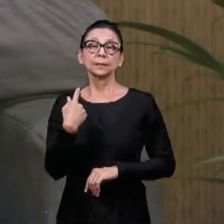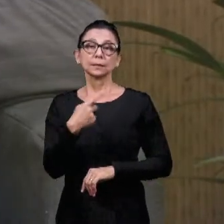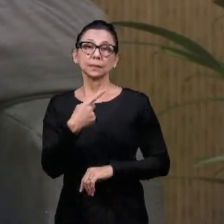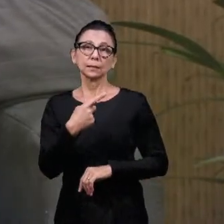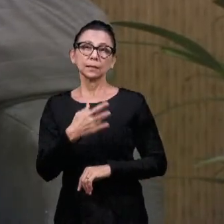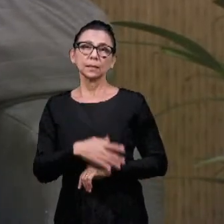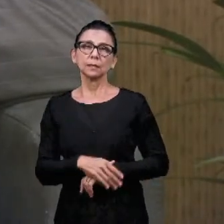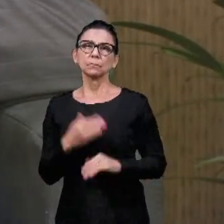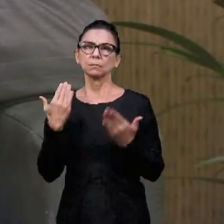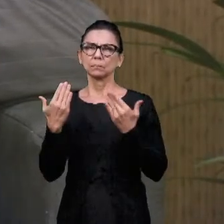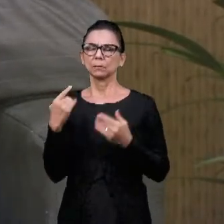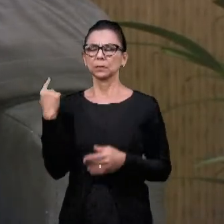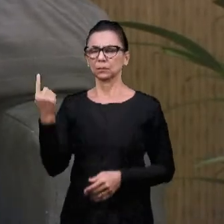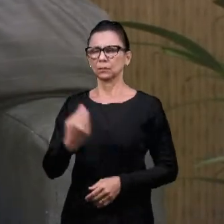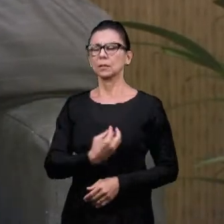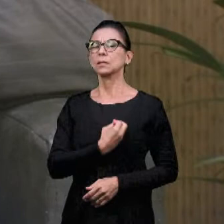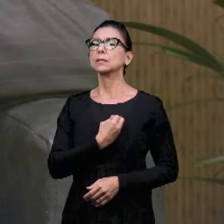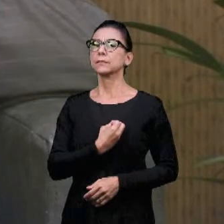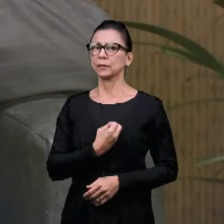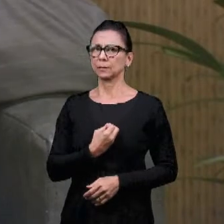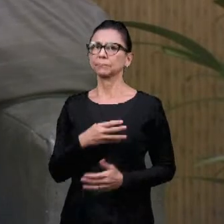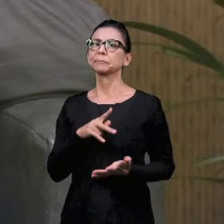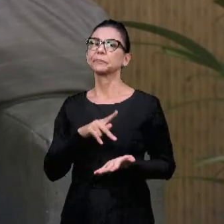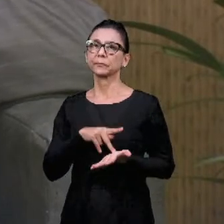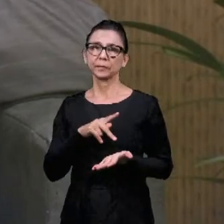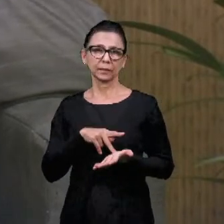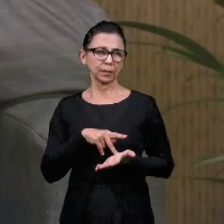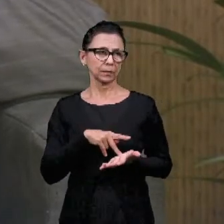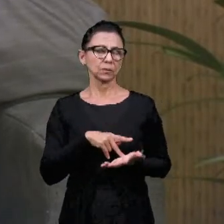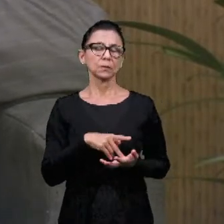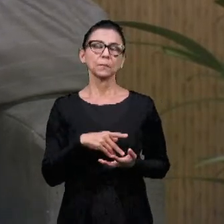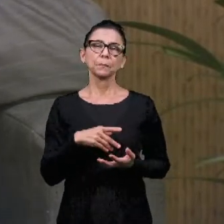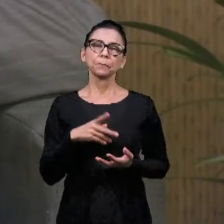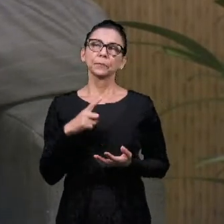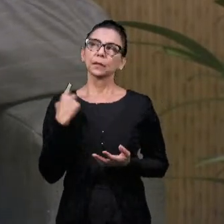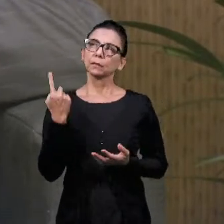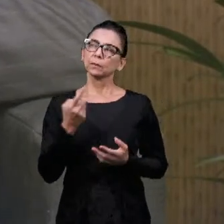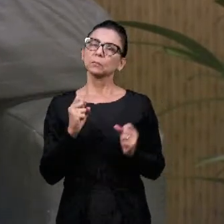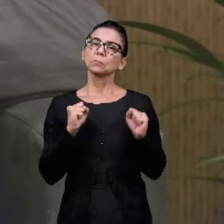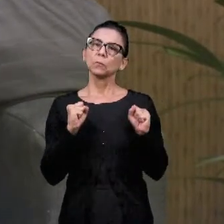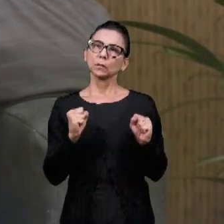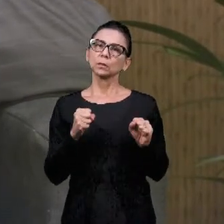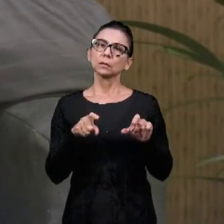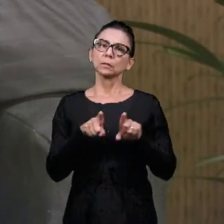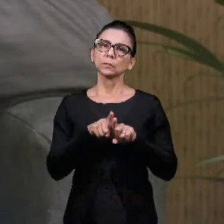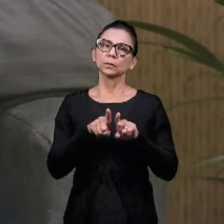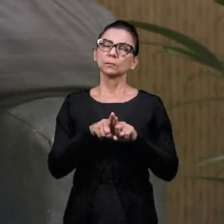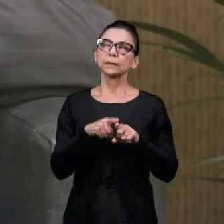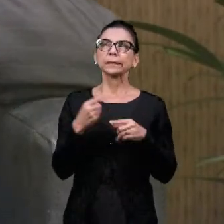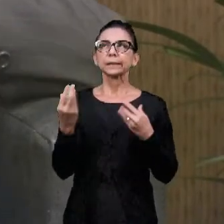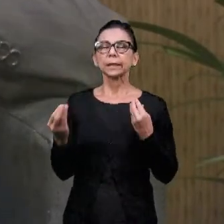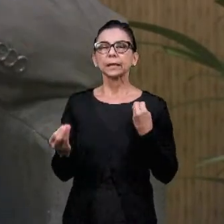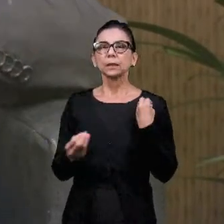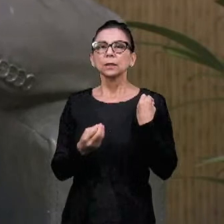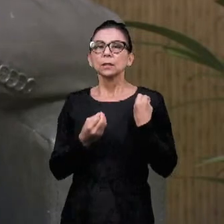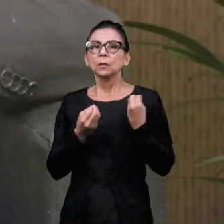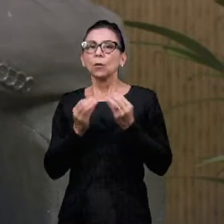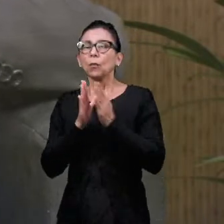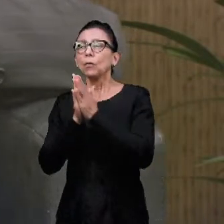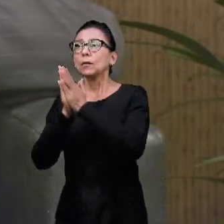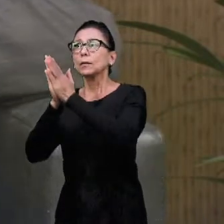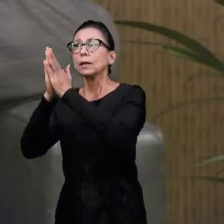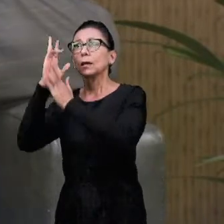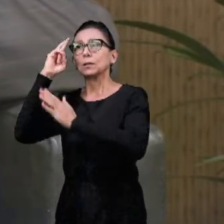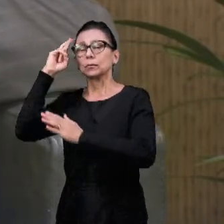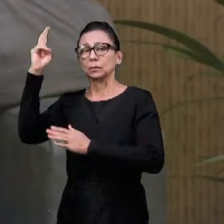nossas vidas, não é? Como que nós também podemos colocar diante do Senhor e como que nós podemos